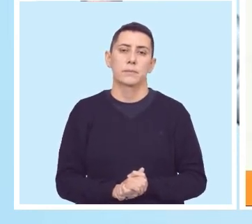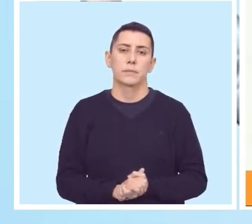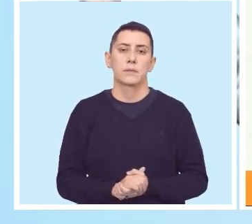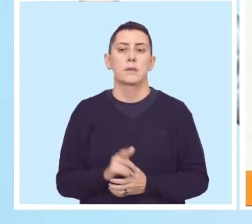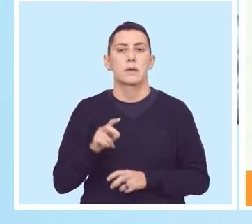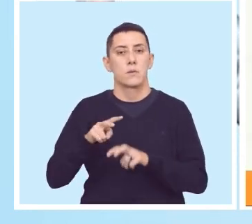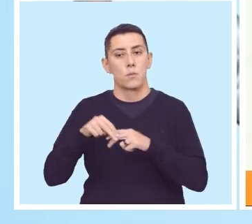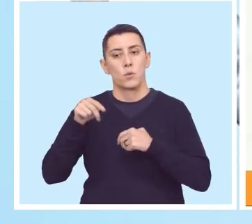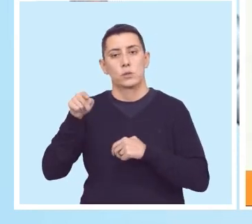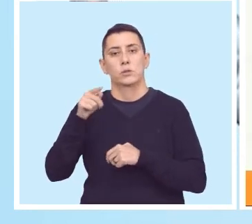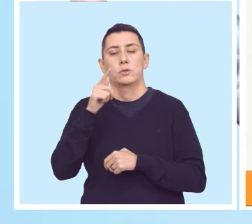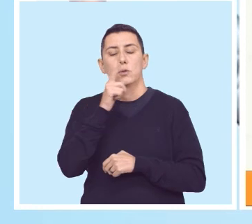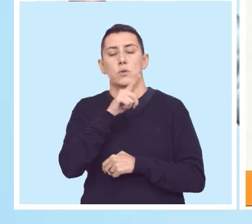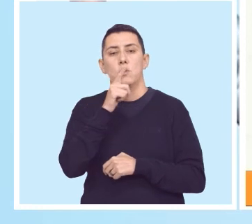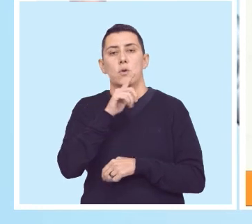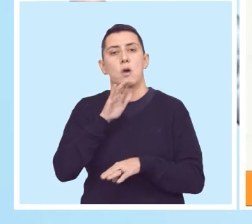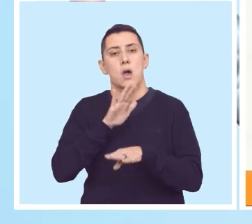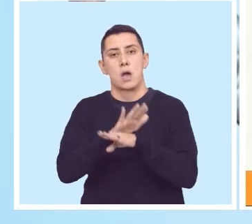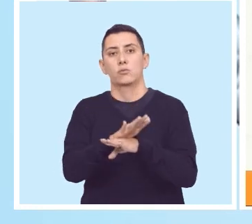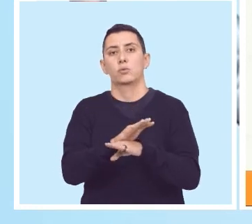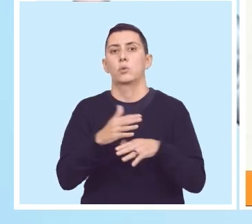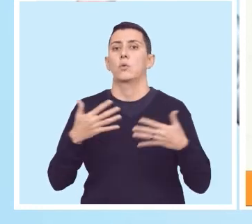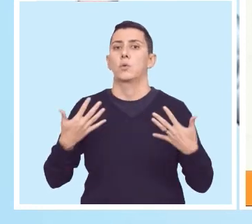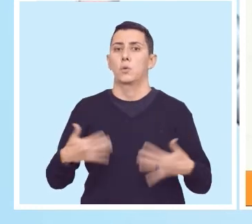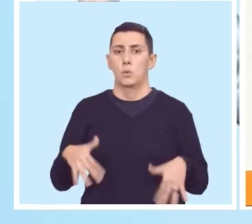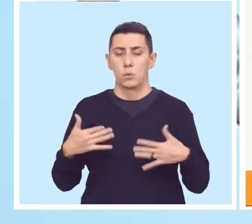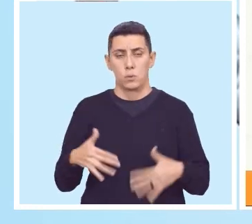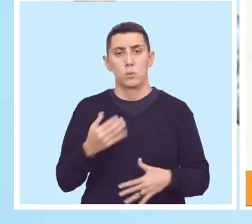contribuiu de uma forma significativa